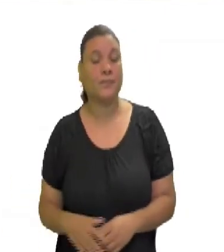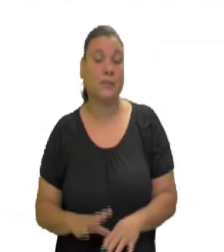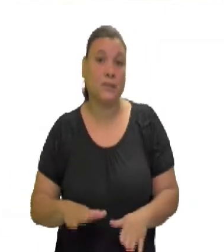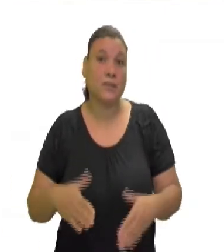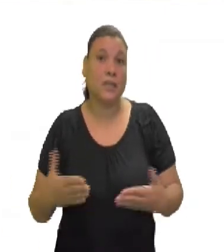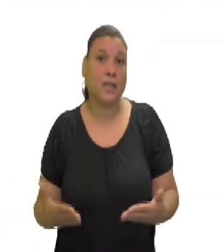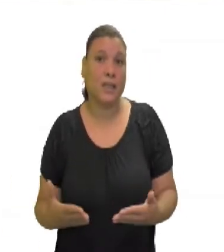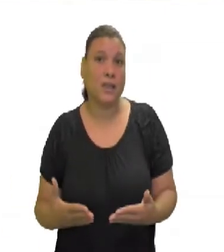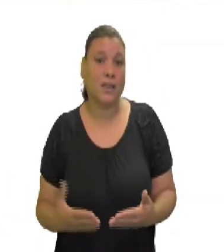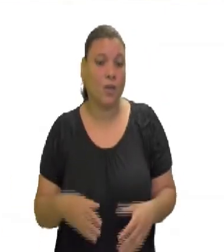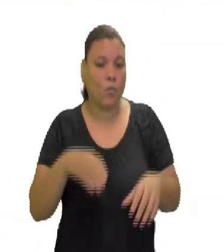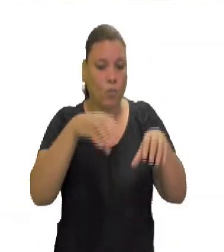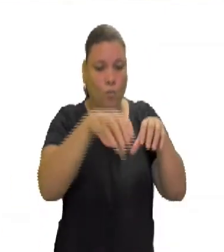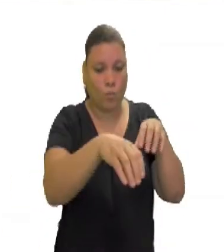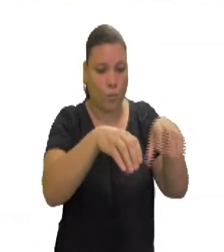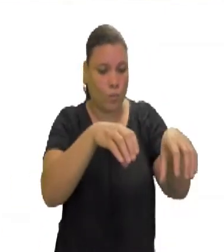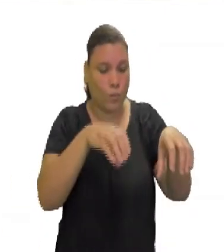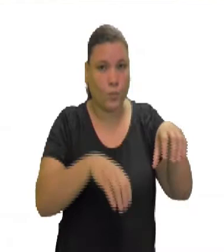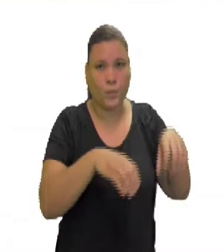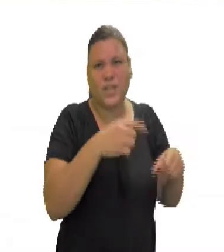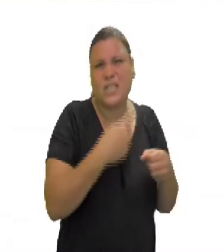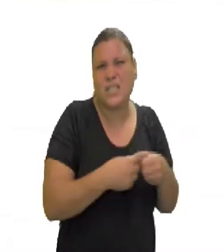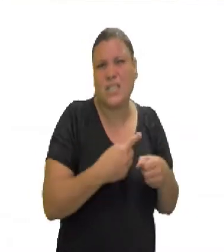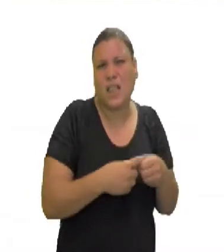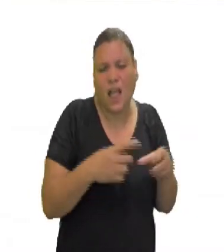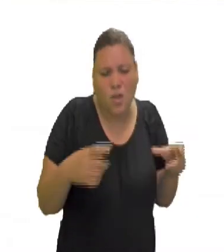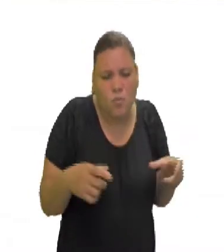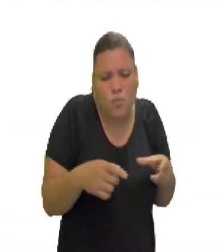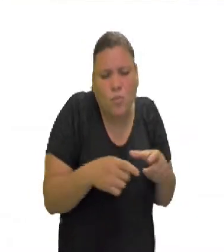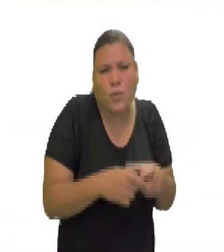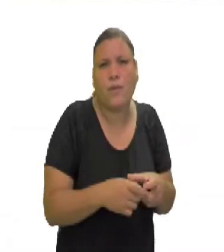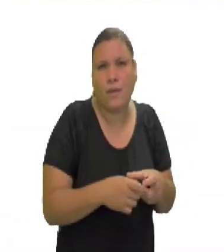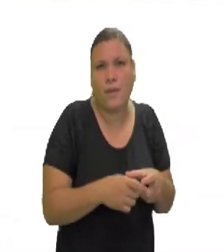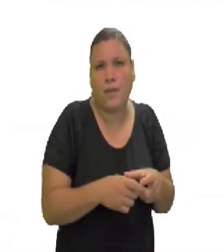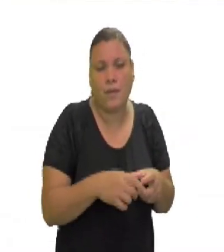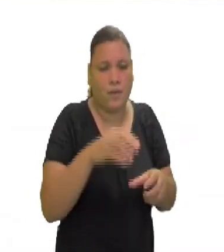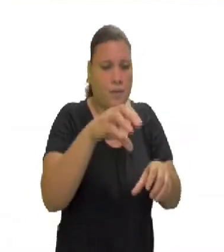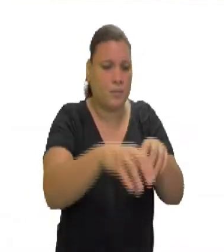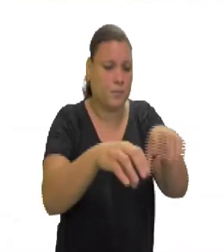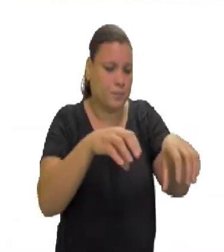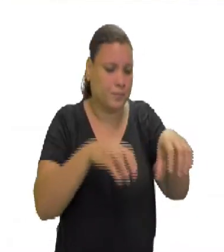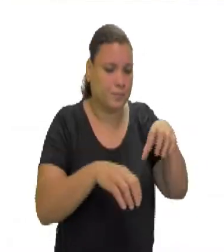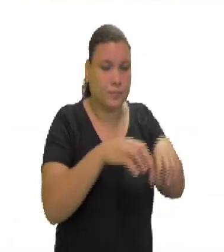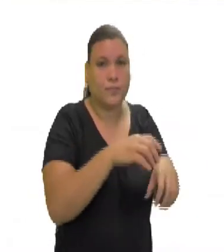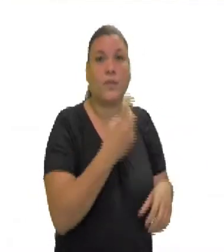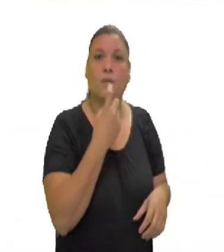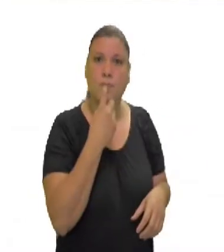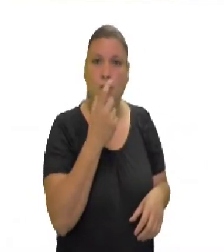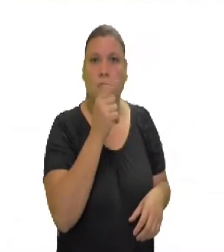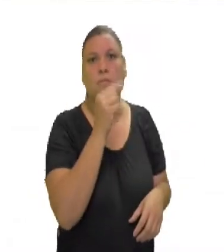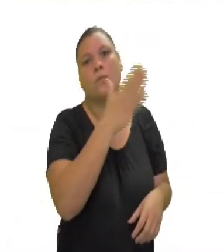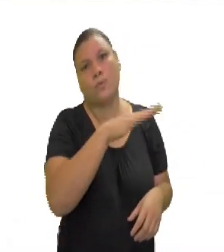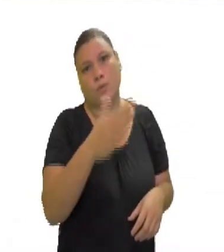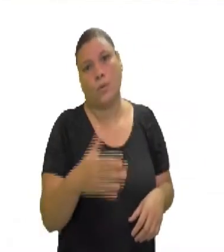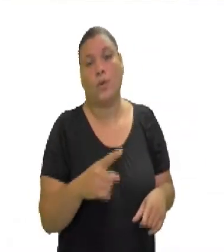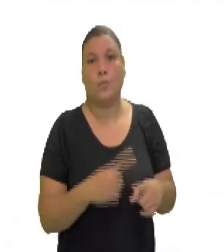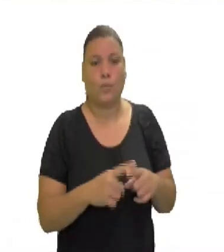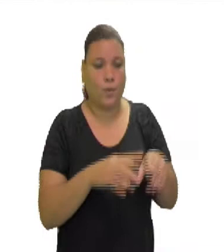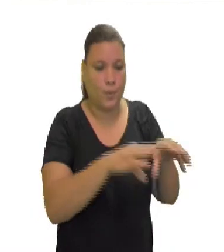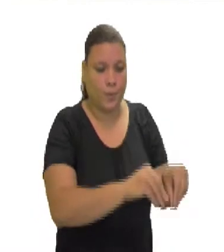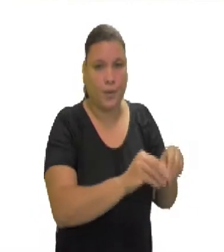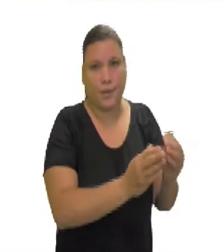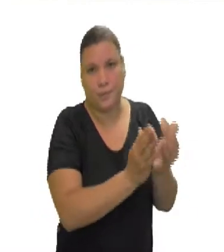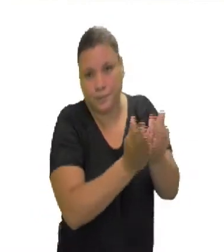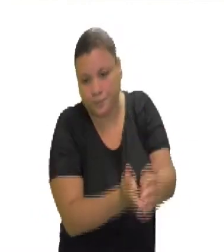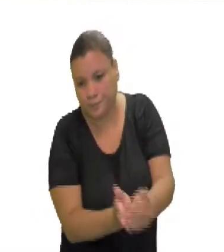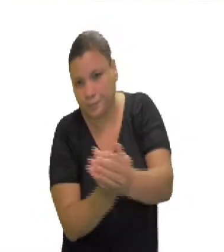transporte para o porto, que era onde se carregava todo o material que iria para Portugal. E aí, os bandeirantes